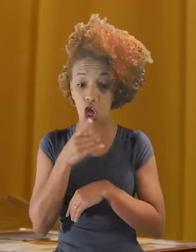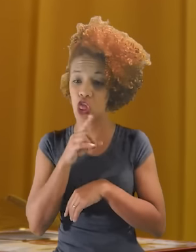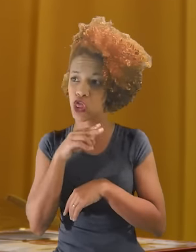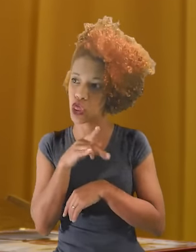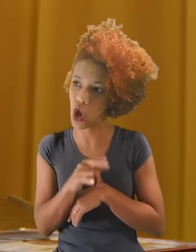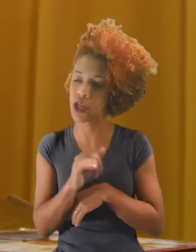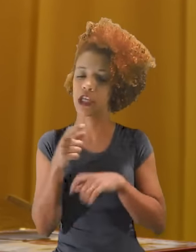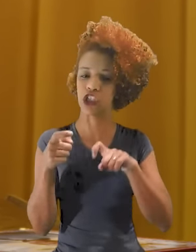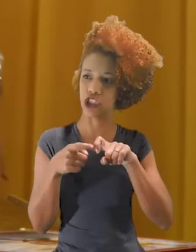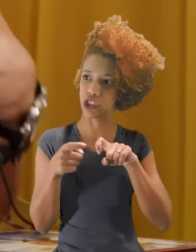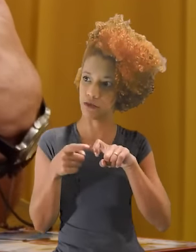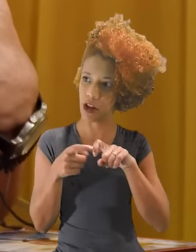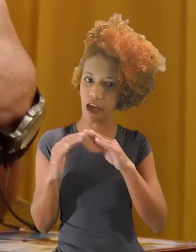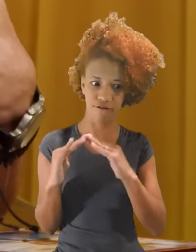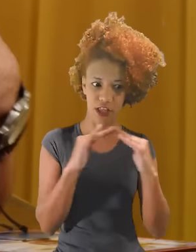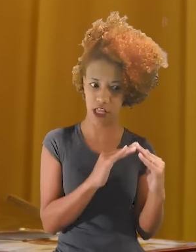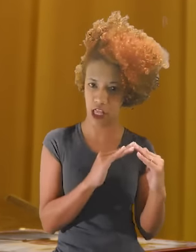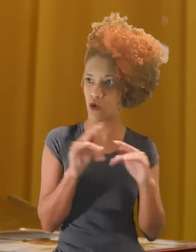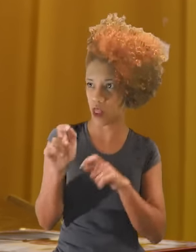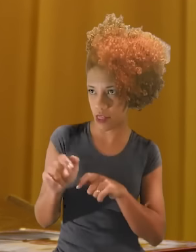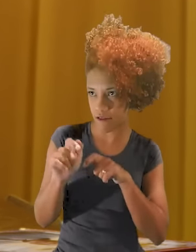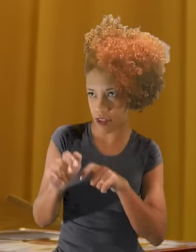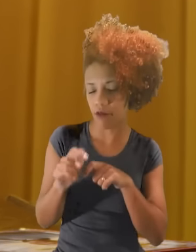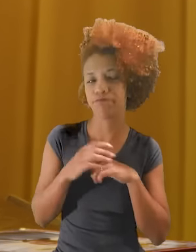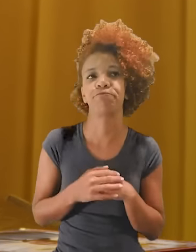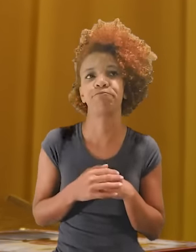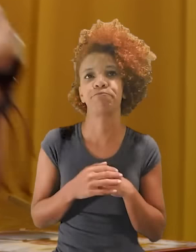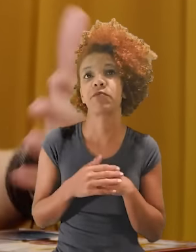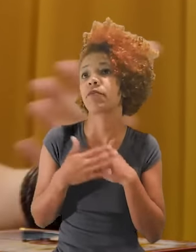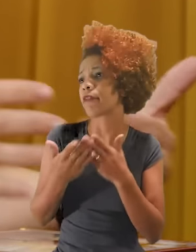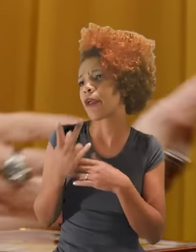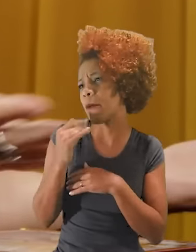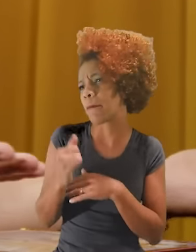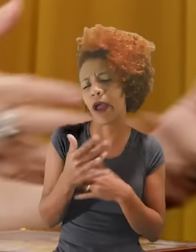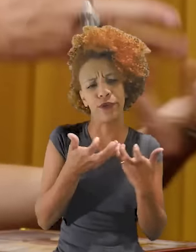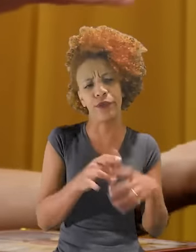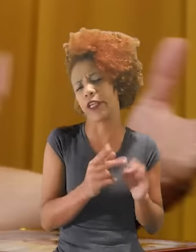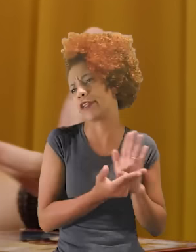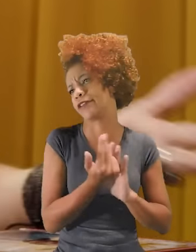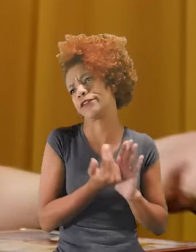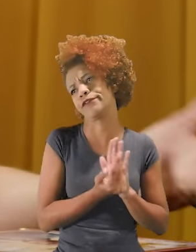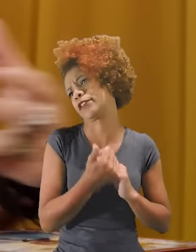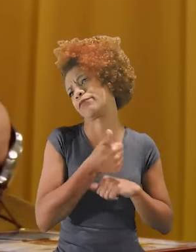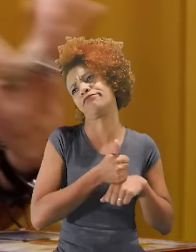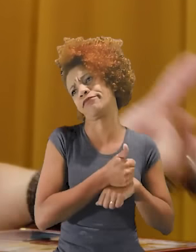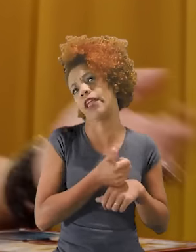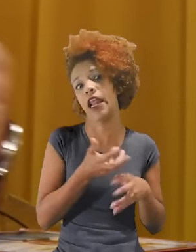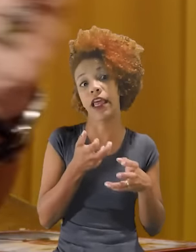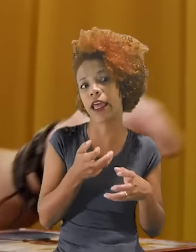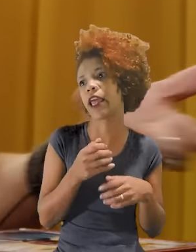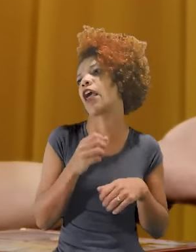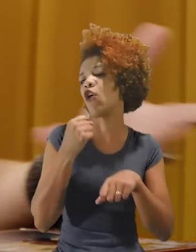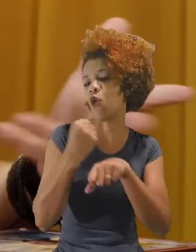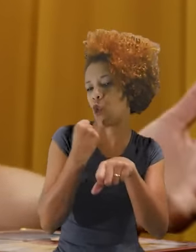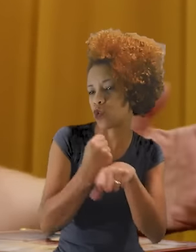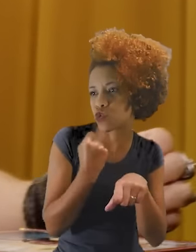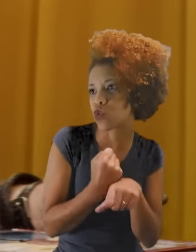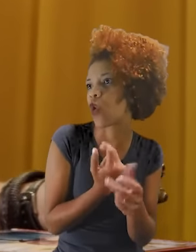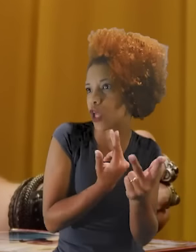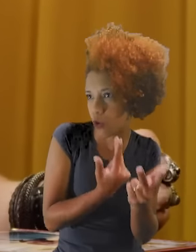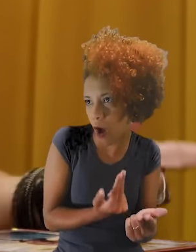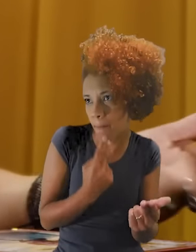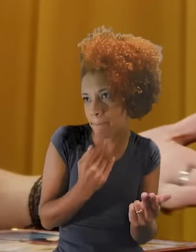Sherwood, que era um médico, e era vizinho deles, né, na fazenda. E o pai do Disney não queria que ele fosse desenhista. Mesmo sendo criança, o pai queria que ele fosse construtor, sim, que ele fosse